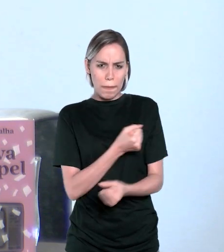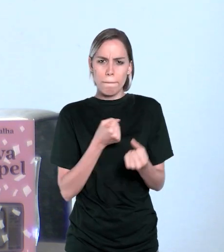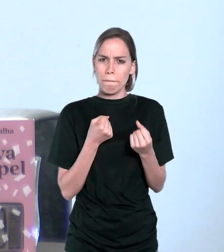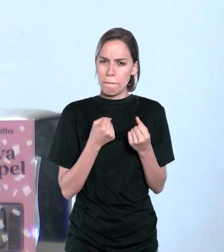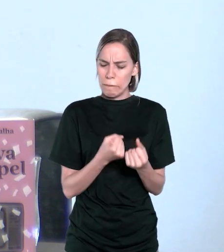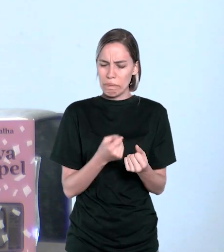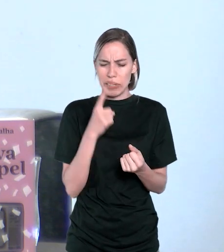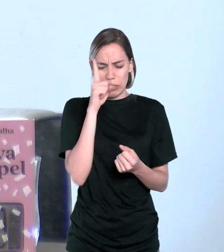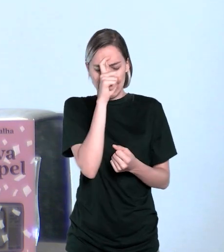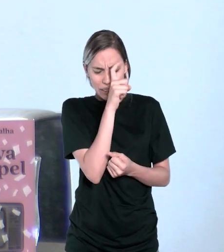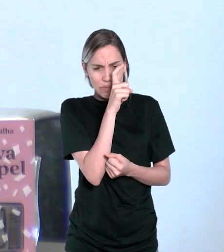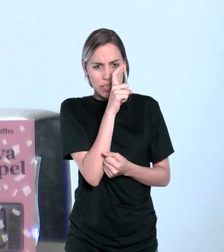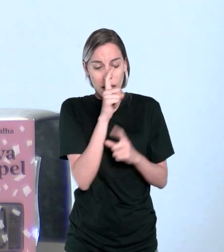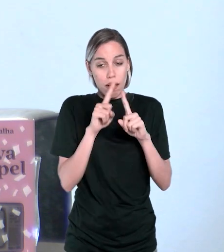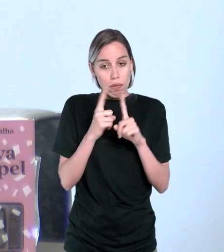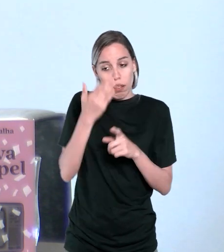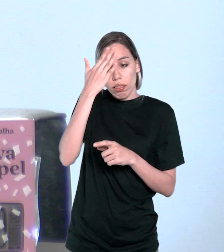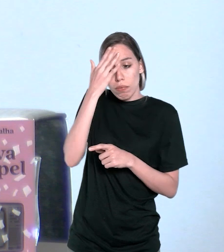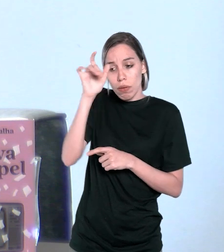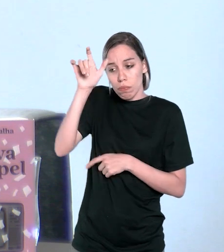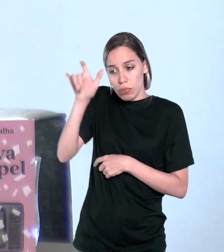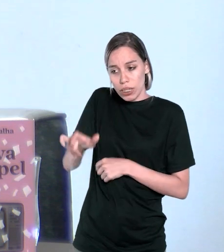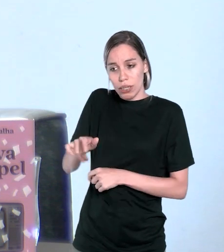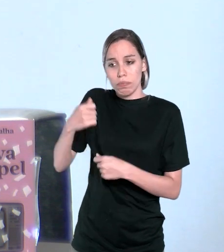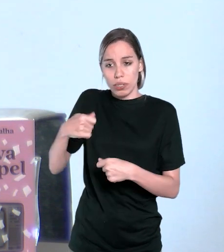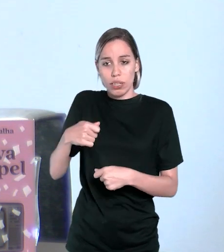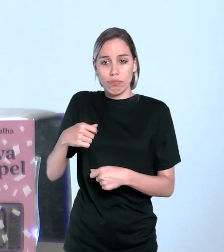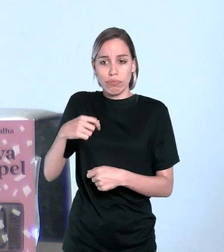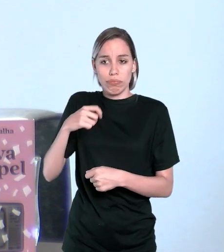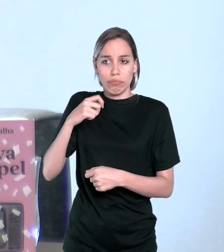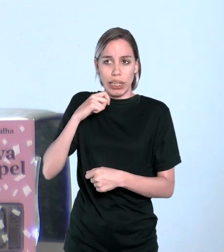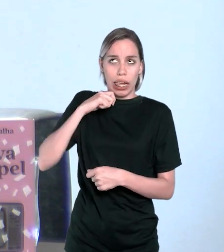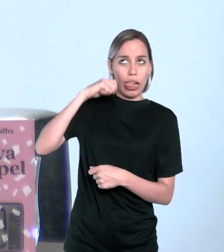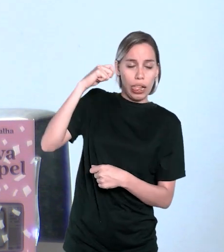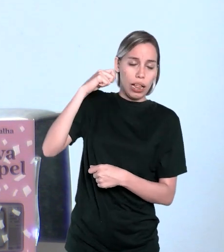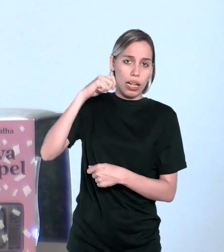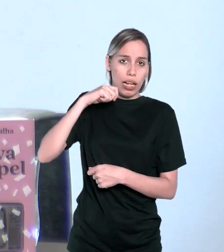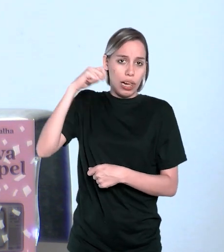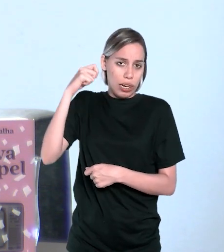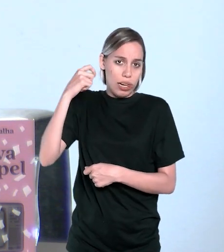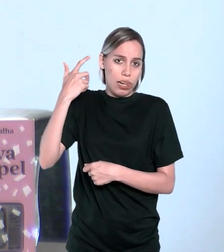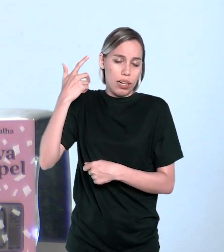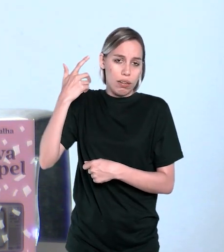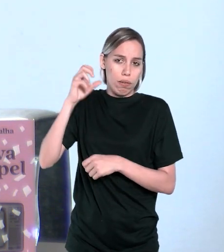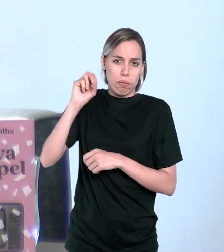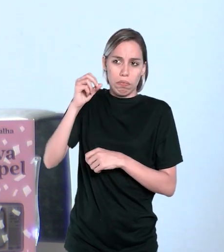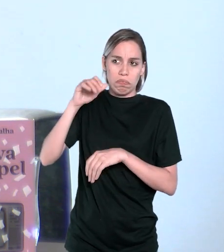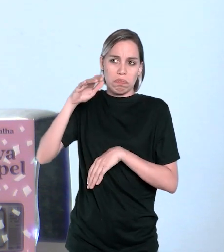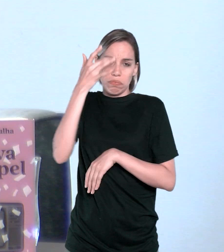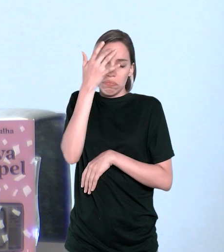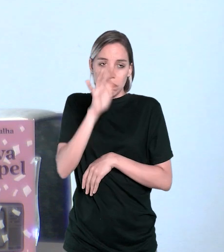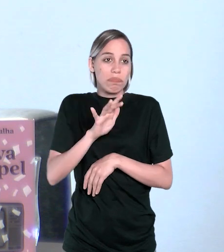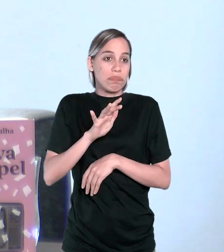que esse jornalista ele tinha que se matar, né? E eu queria contar a história dele, como é que é um jornalista que,